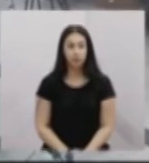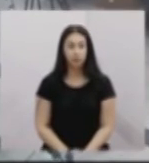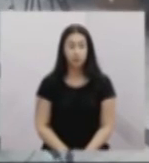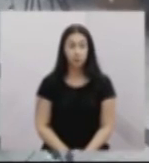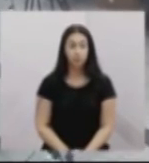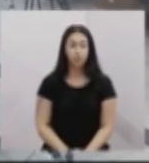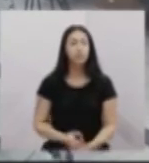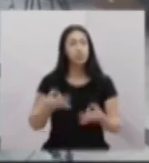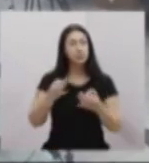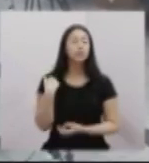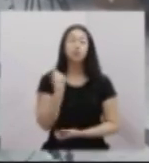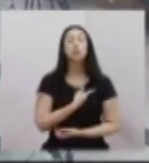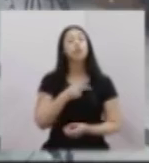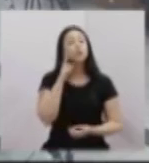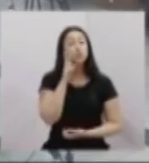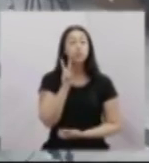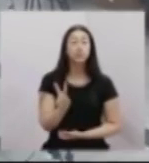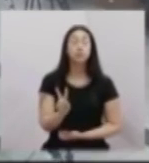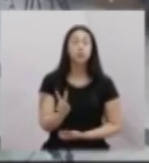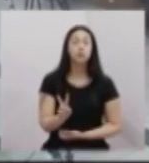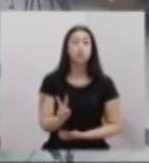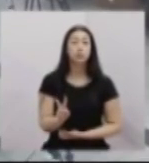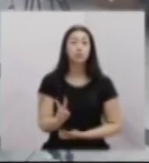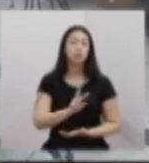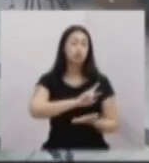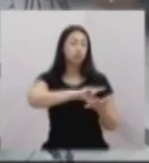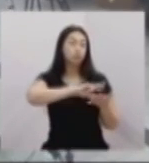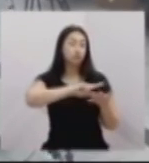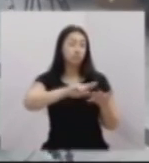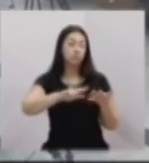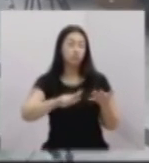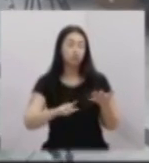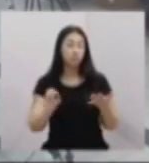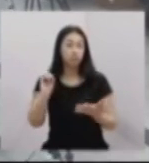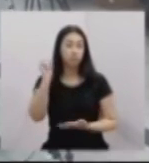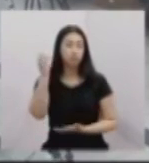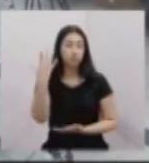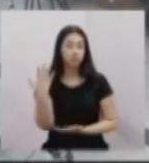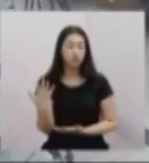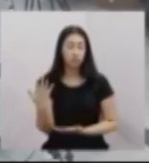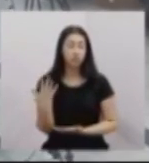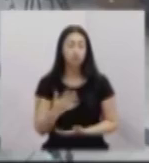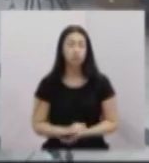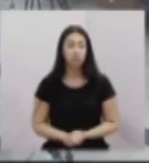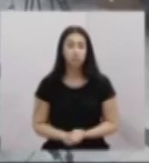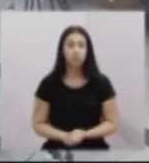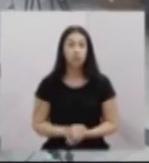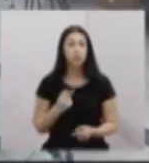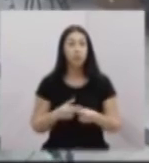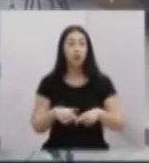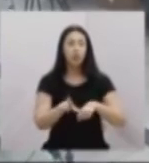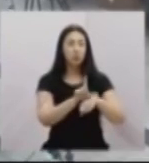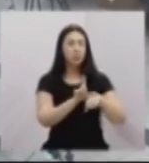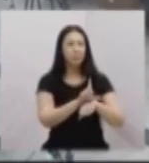Com certeza nós presenciamos várias situações por parte do mau comerciante, vamos